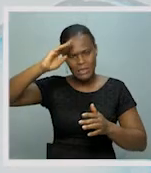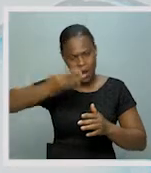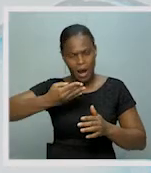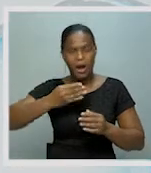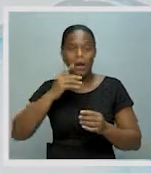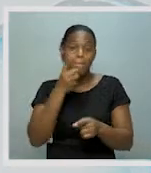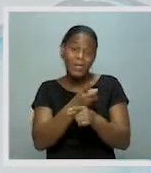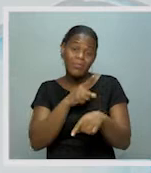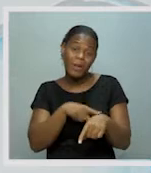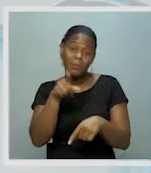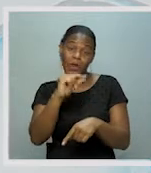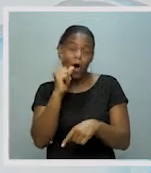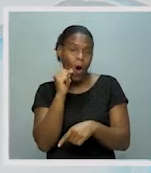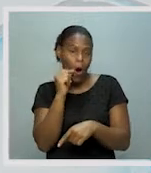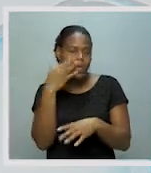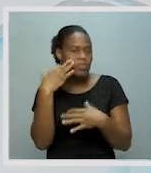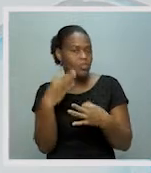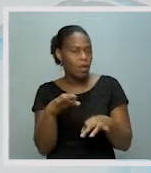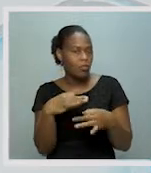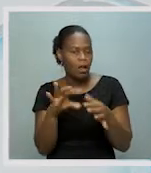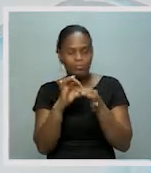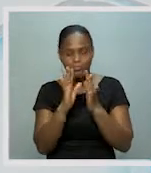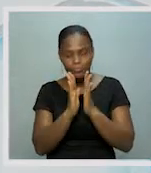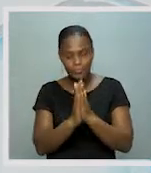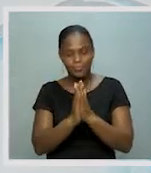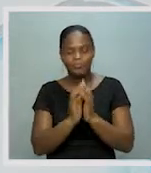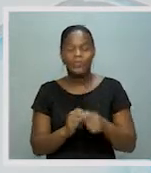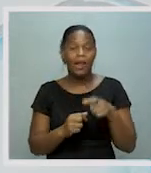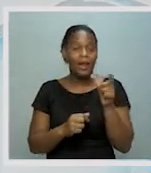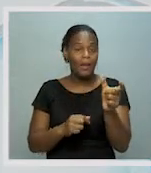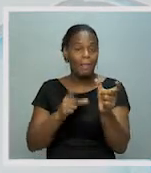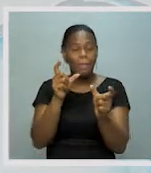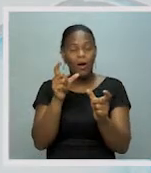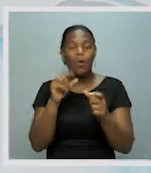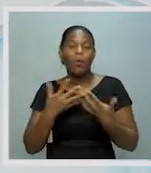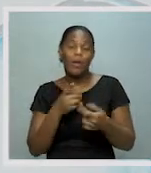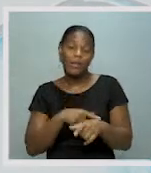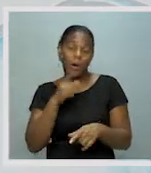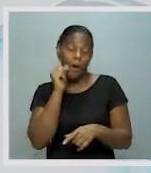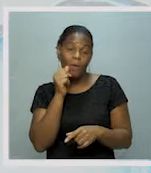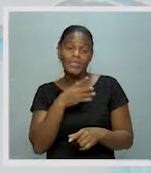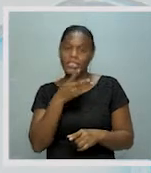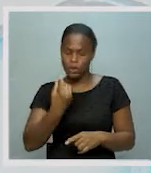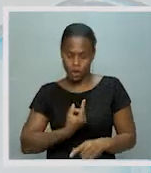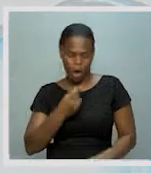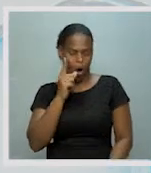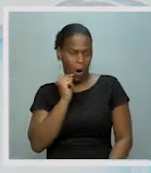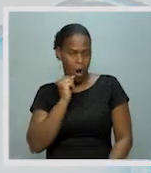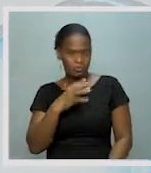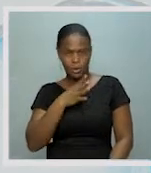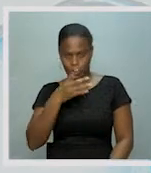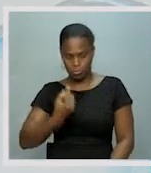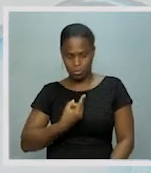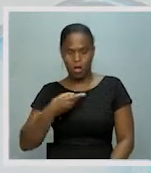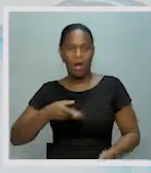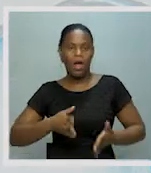ao mesmo tempo, um homem naturalmente religioso. A partir do momento que o homem se considerou homem, né, um homem